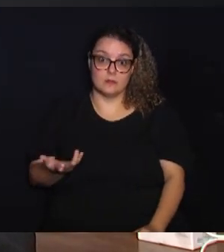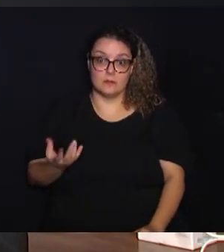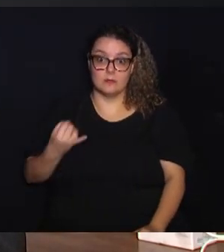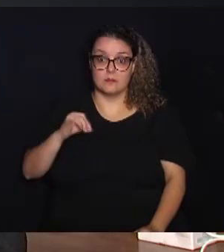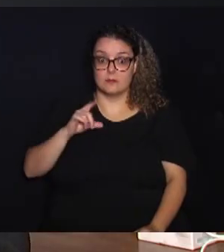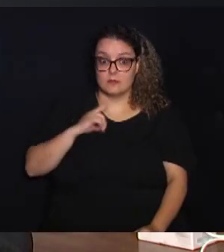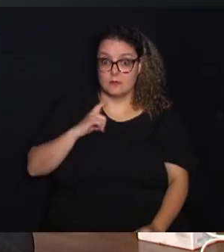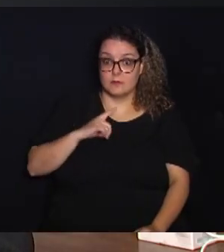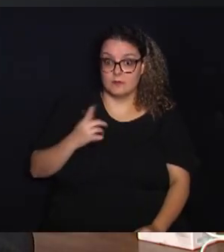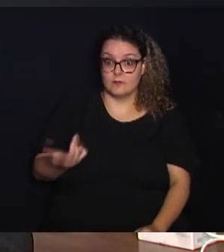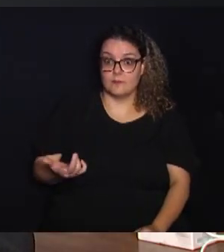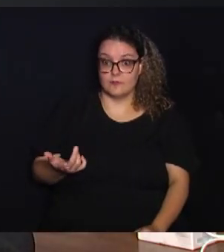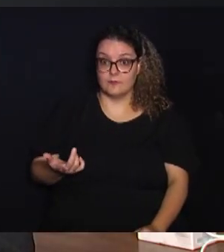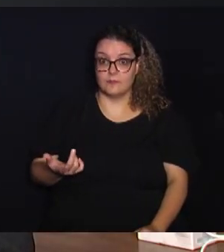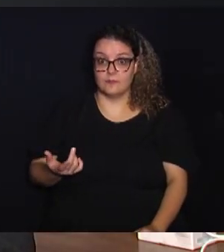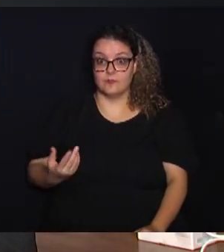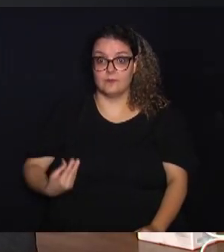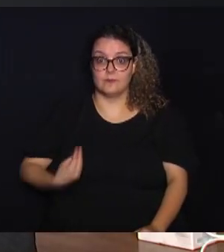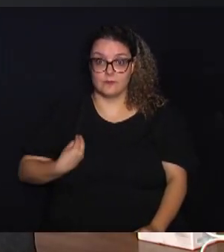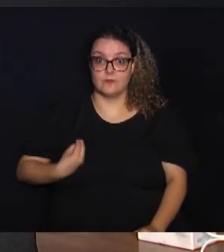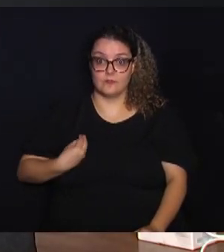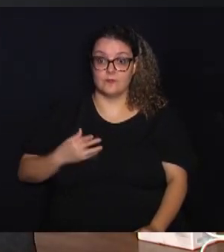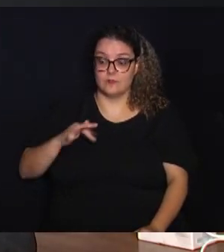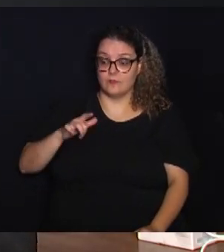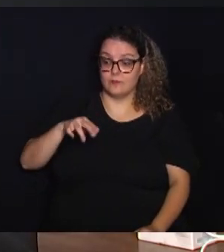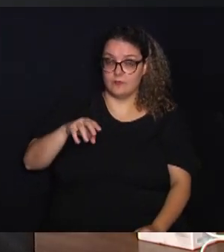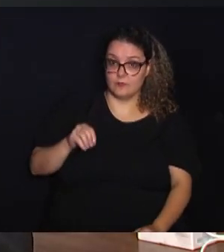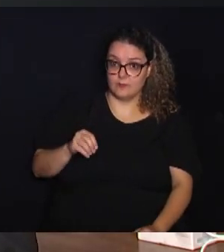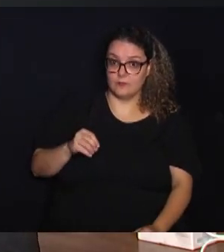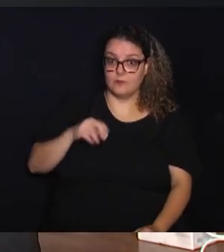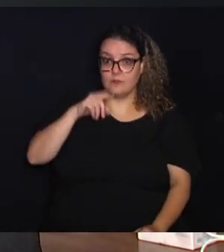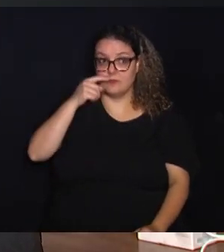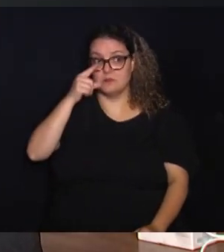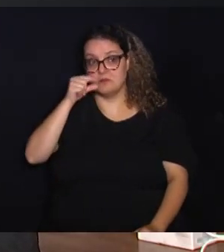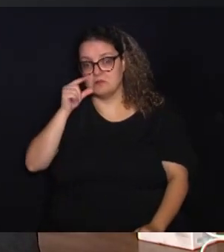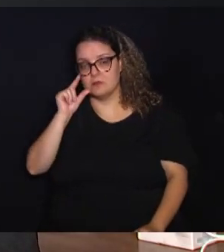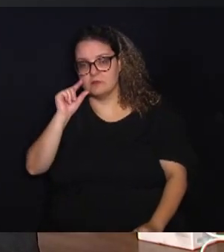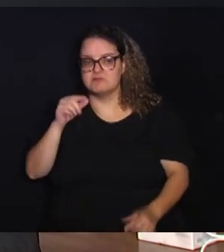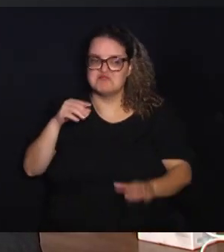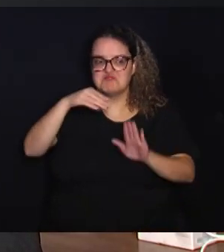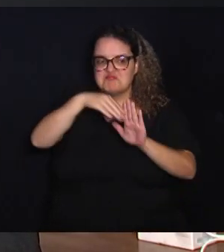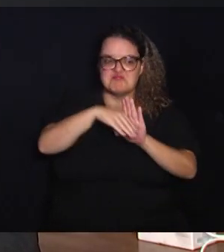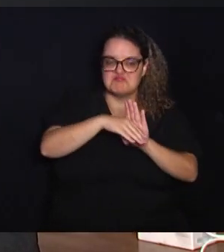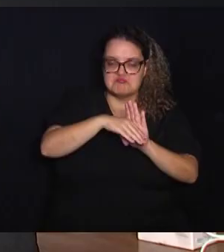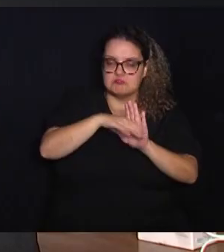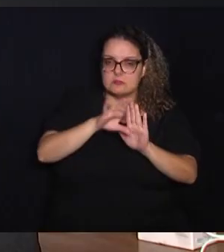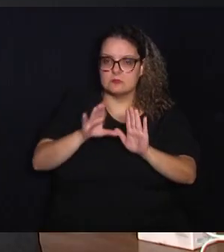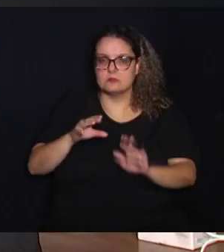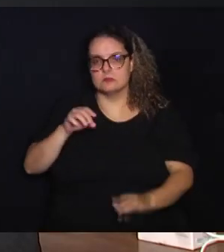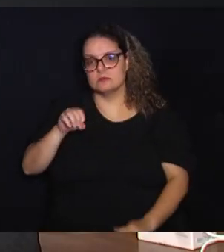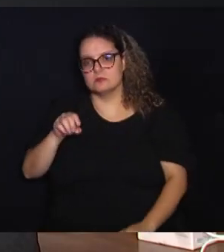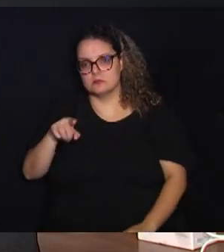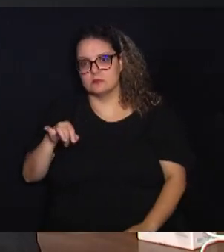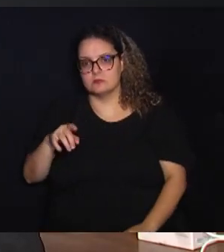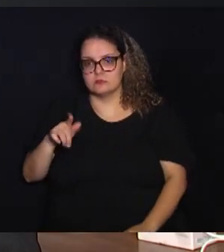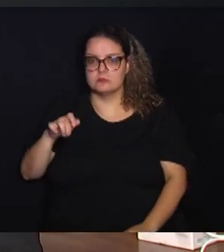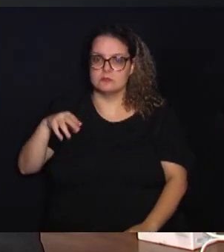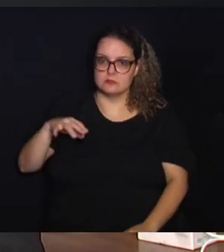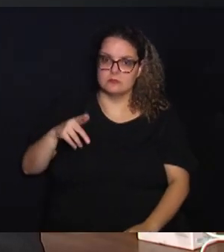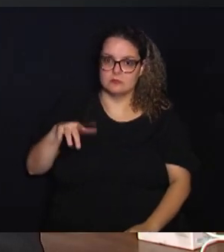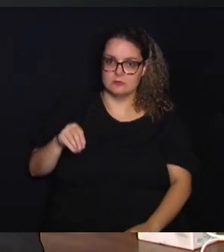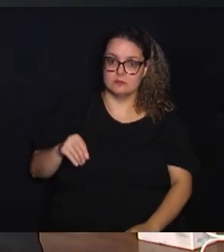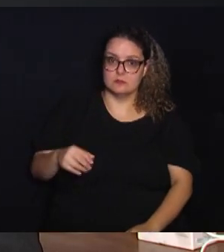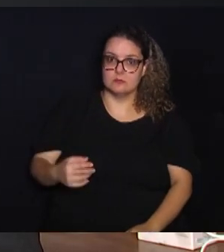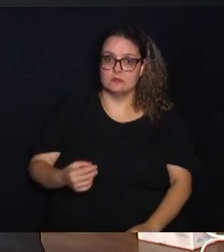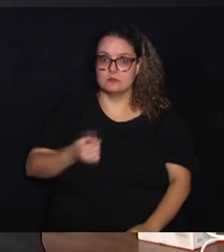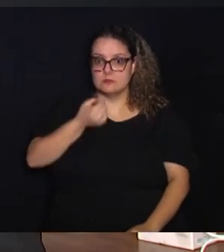provavelmente existe a presença do fluxo respiratório, não tem uma queda muito grande de oxigenação, mas a partir de